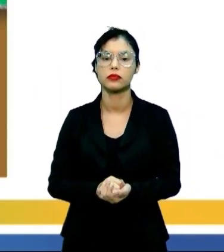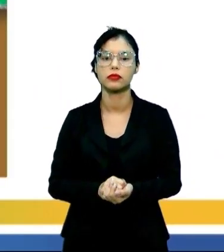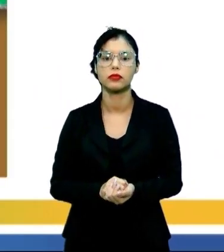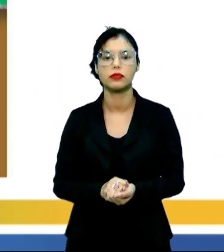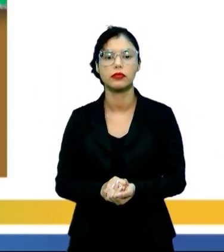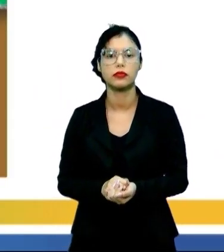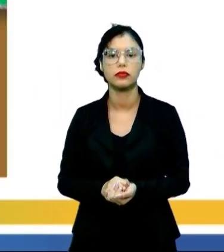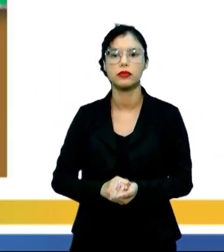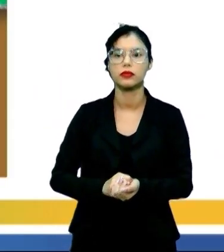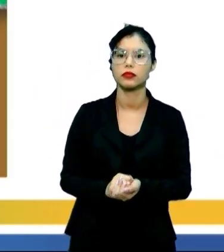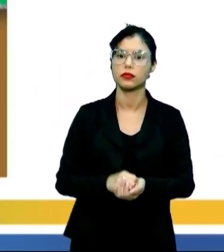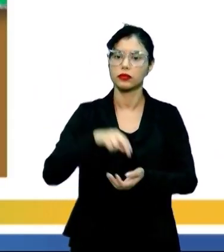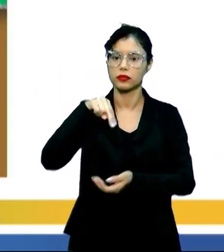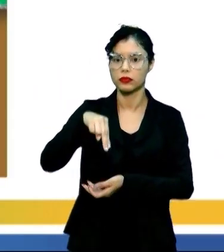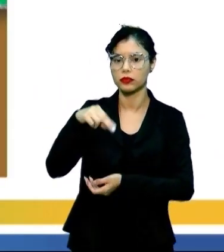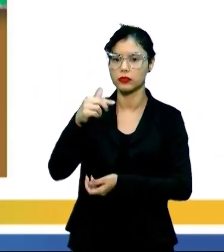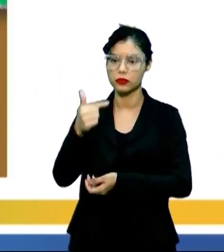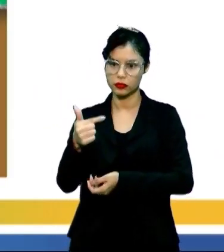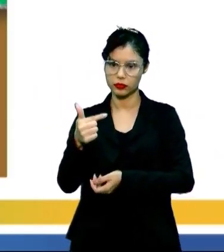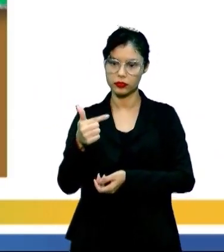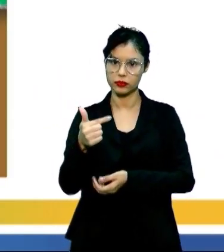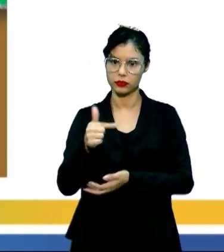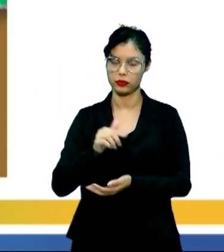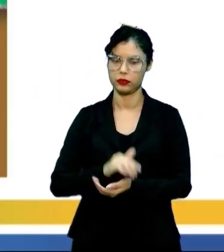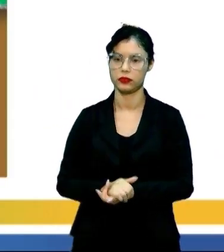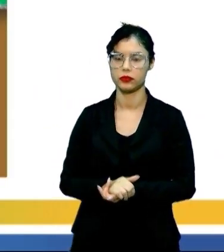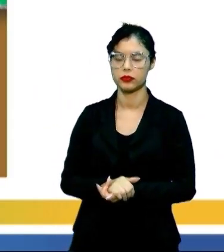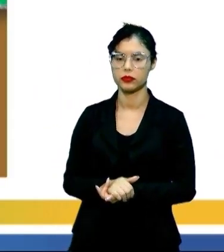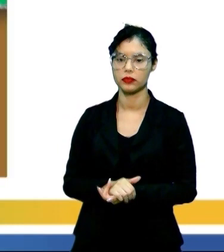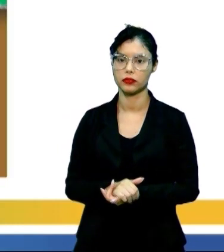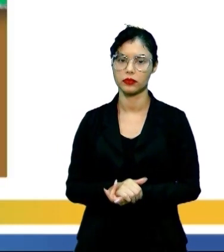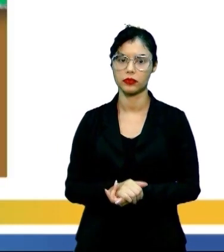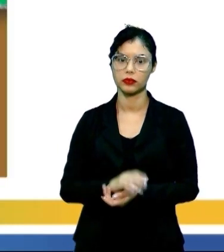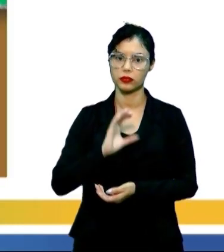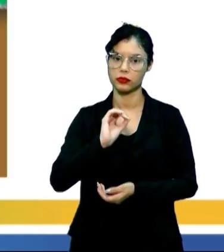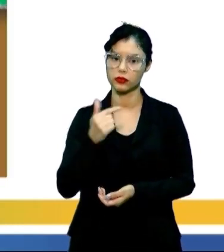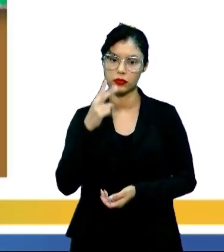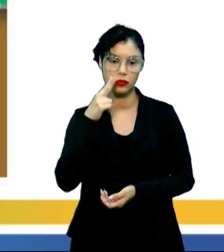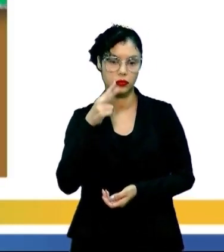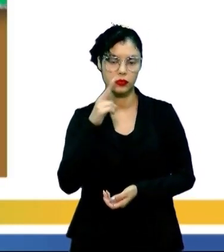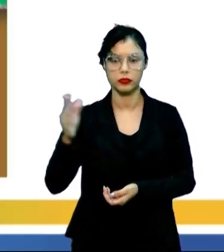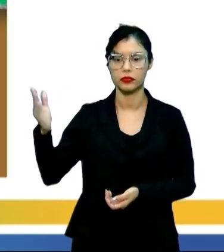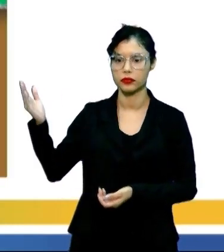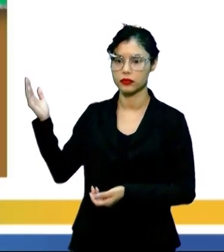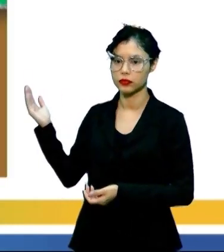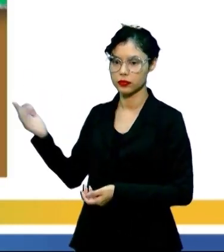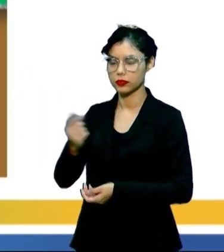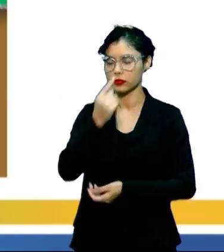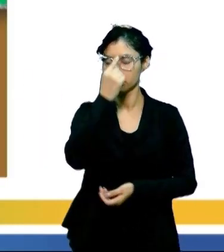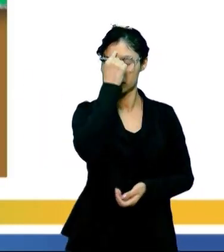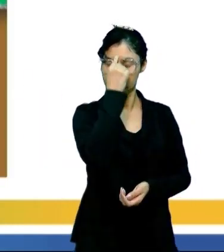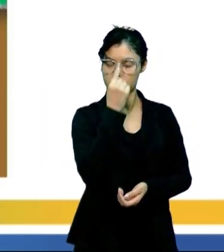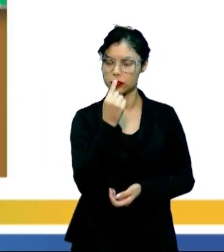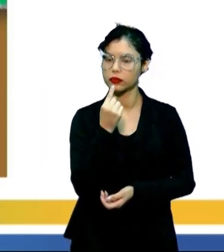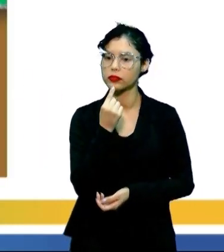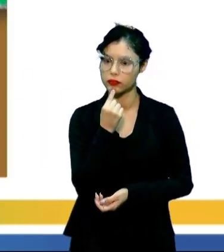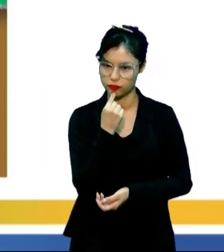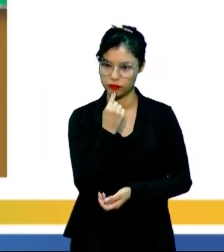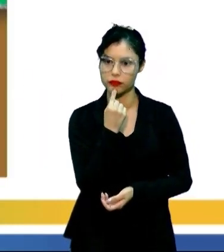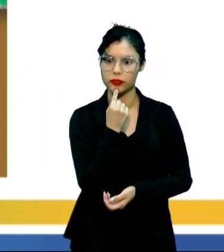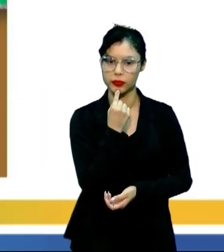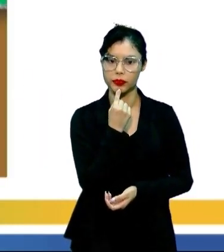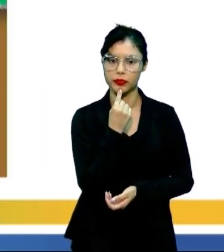para combustão, nós temos aí também a necessidade de oxigênio. Vocês estão vendo aí uma